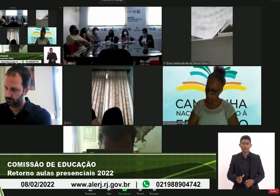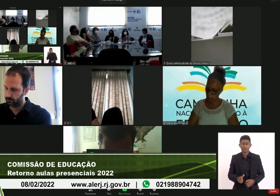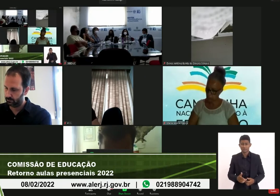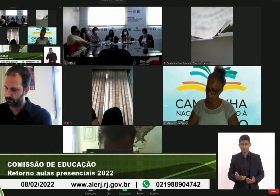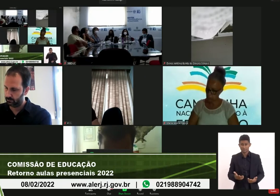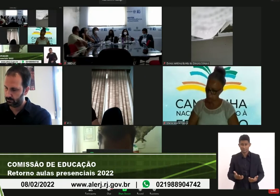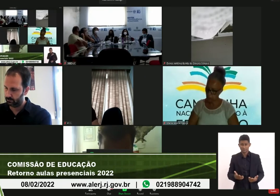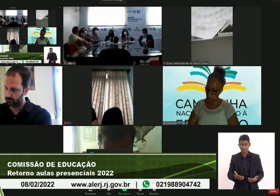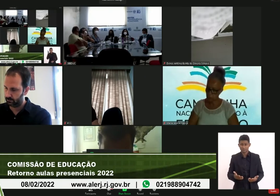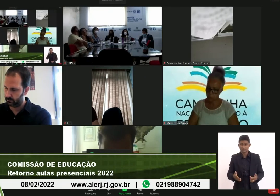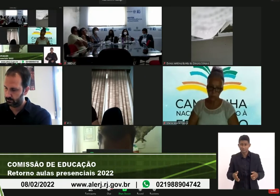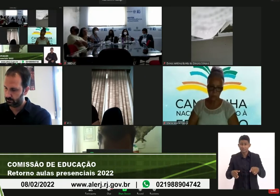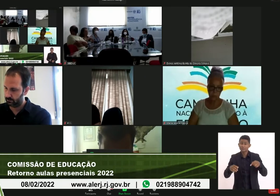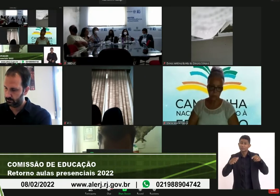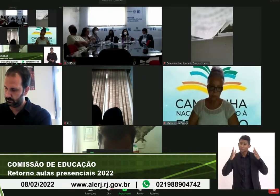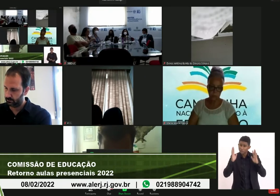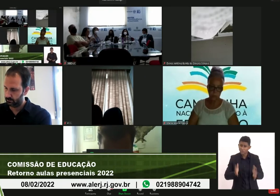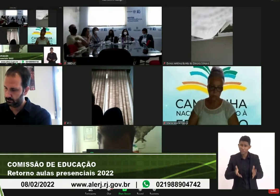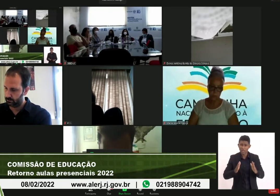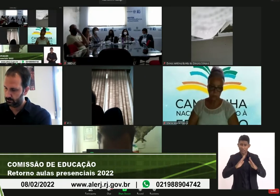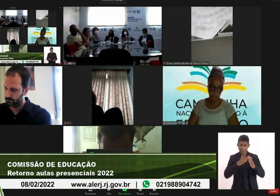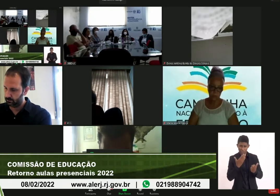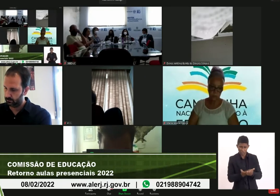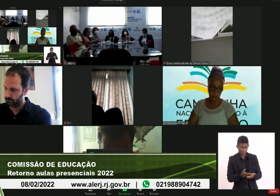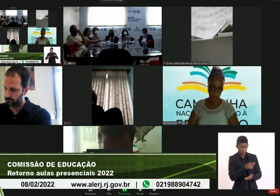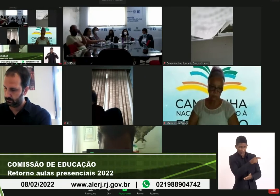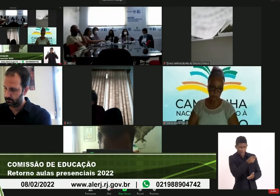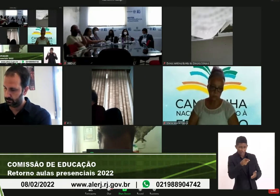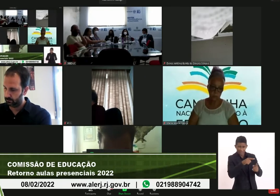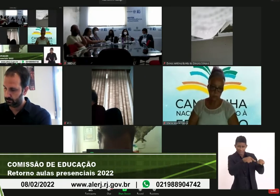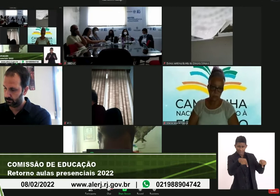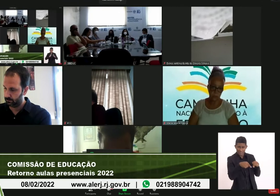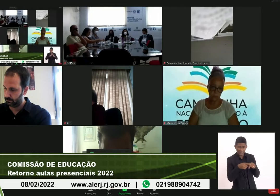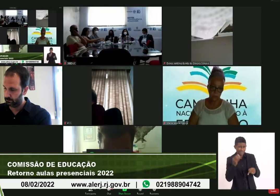chegou testagem periódica para todo mundo dentro das salas de aula? Não tem.